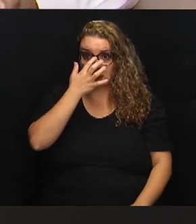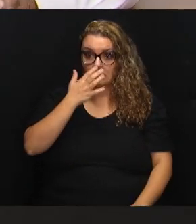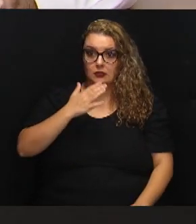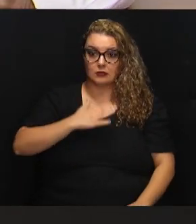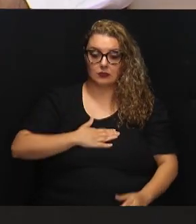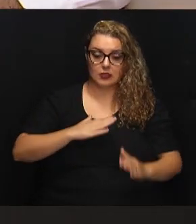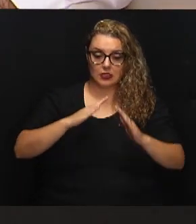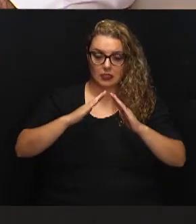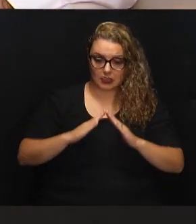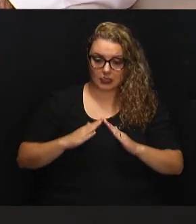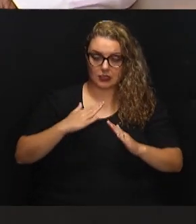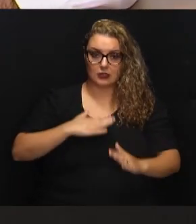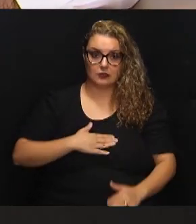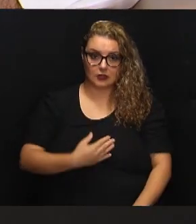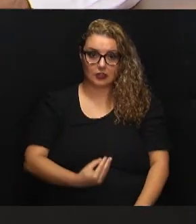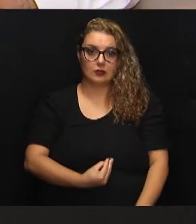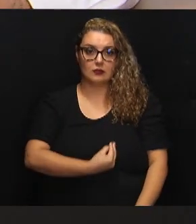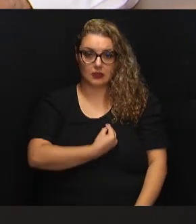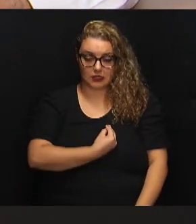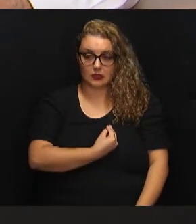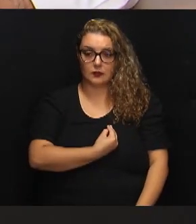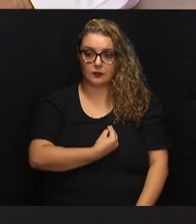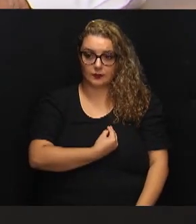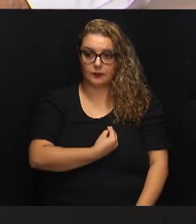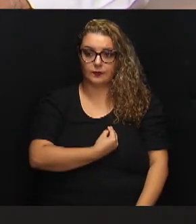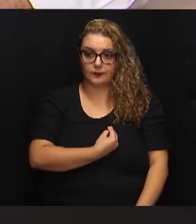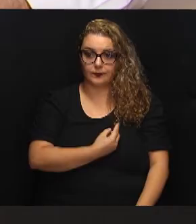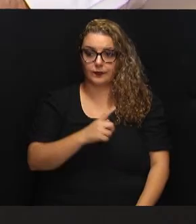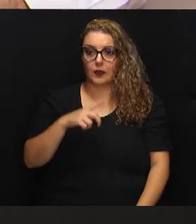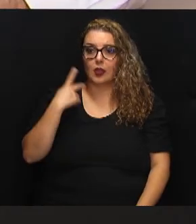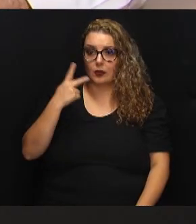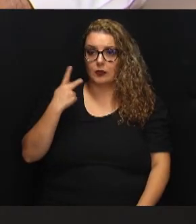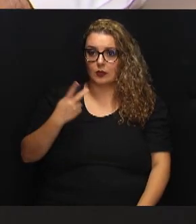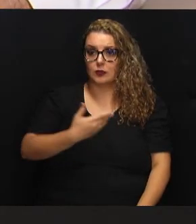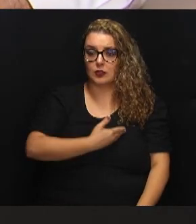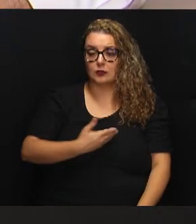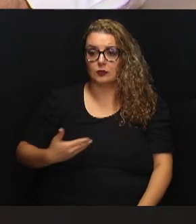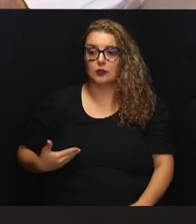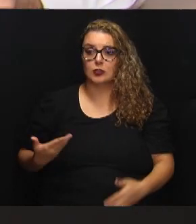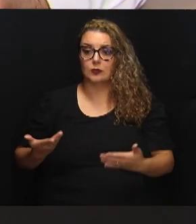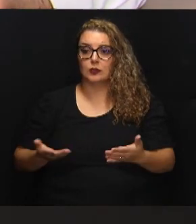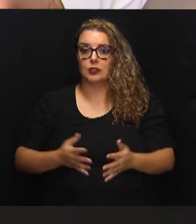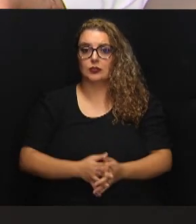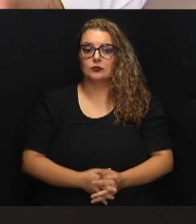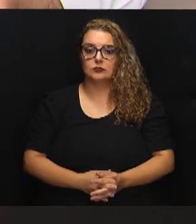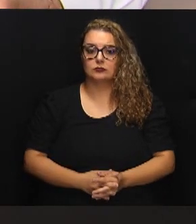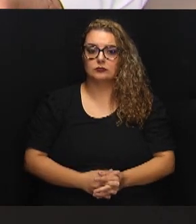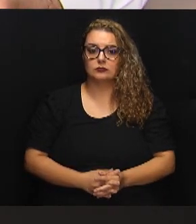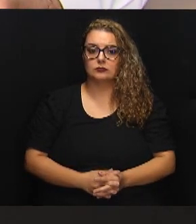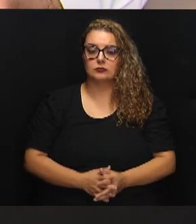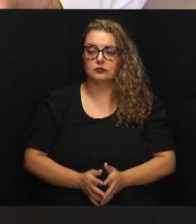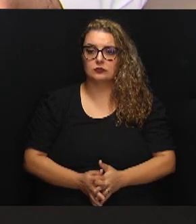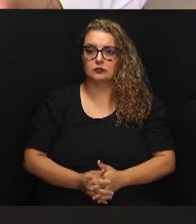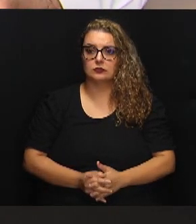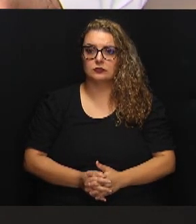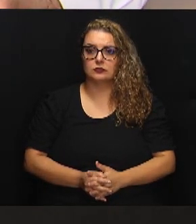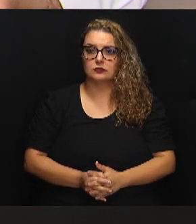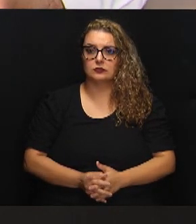Vida, né? Que é uma política de governo, portanto, e ele